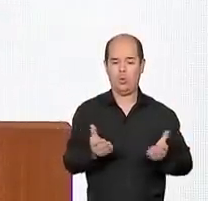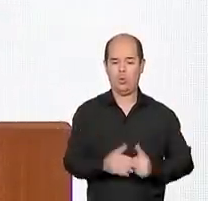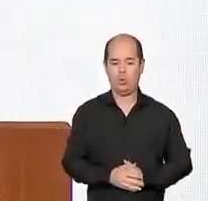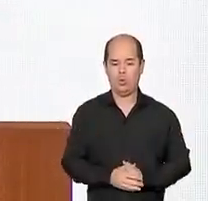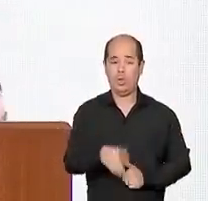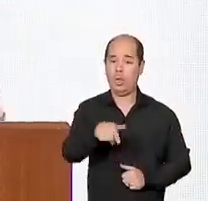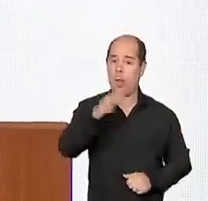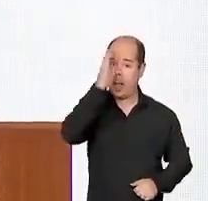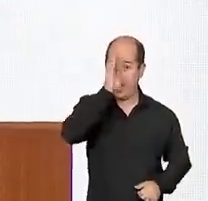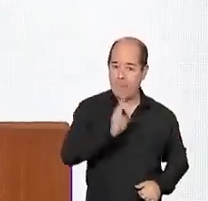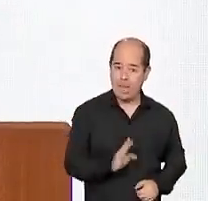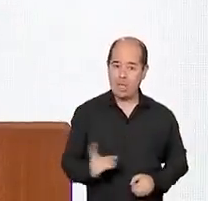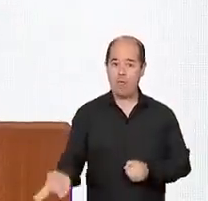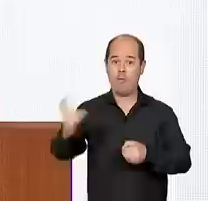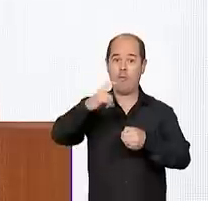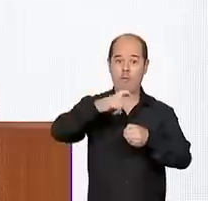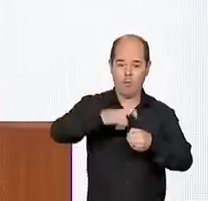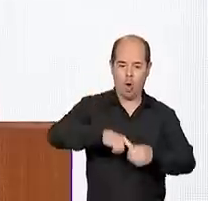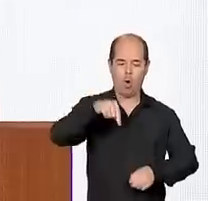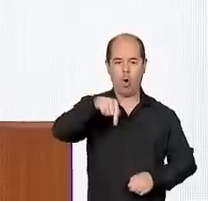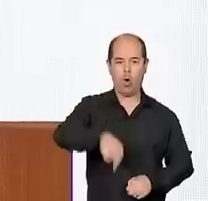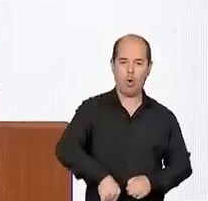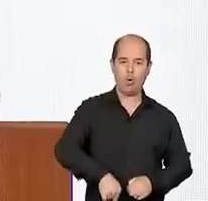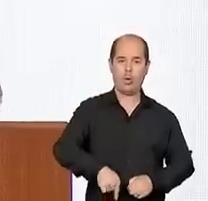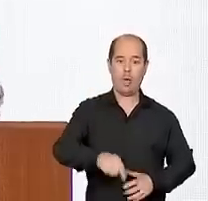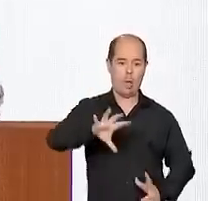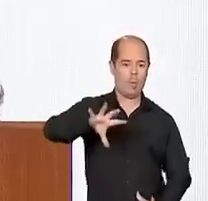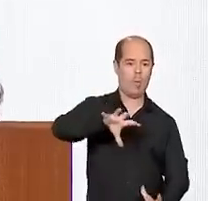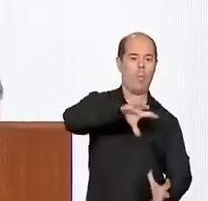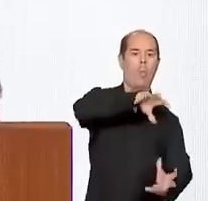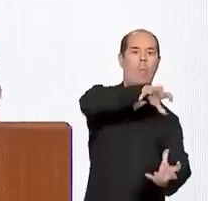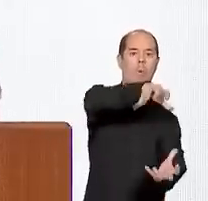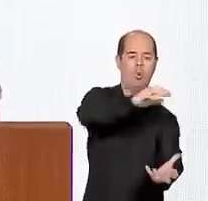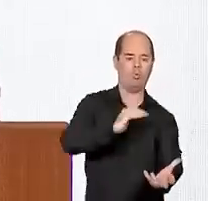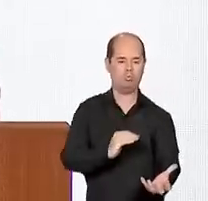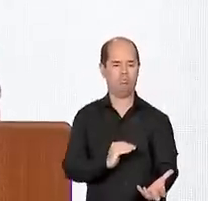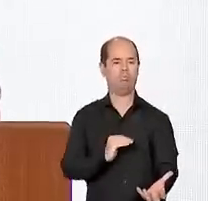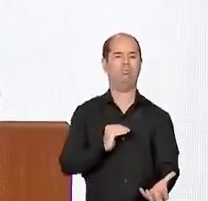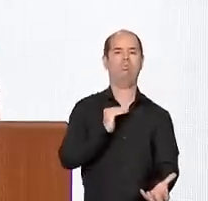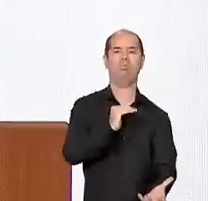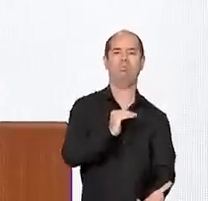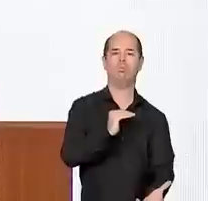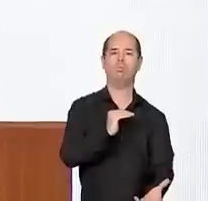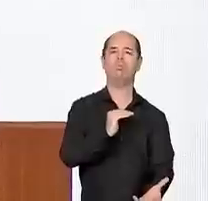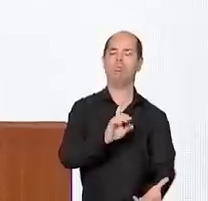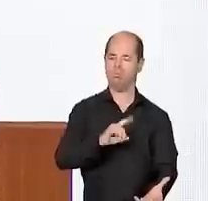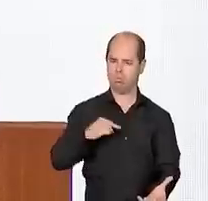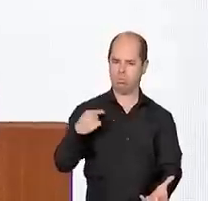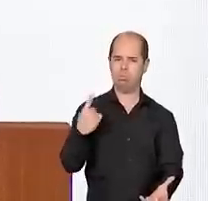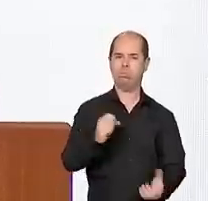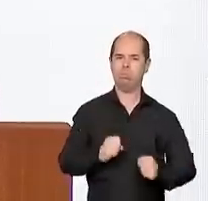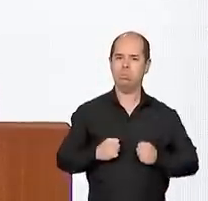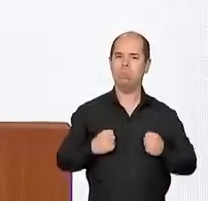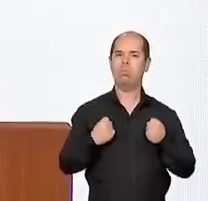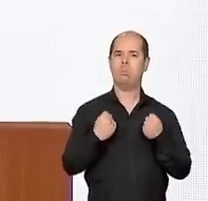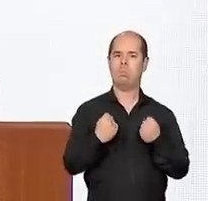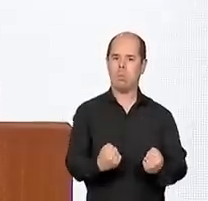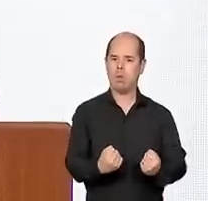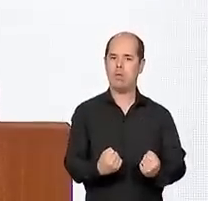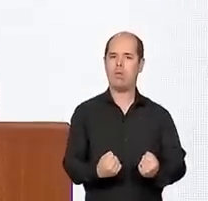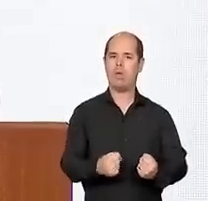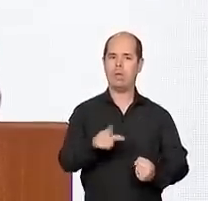reposicionamento do Brasil no cenário internacional, como um ator na defesa da redução